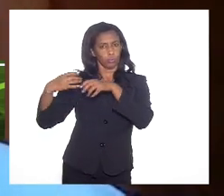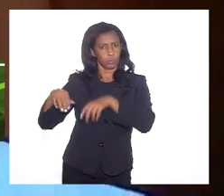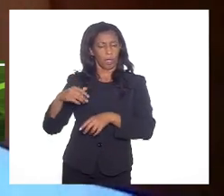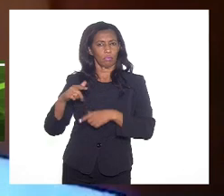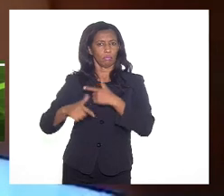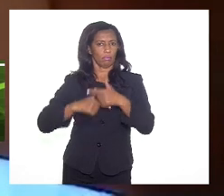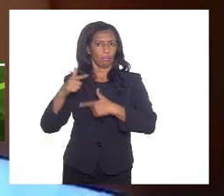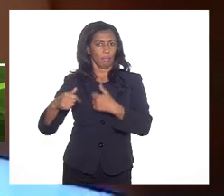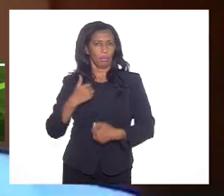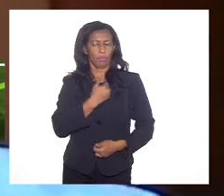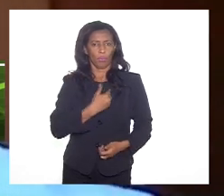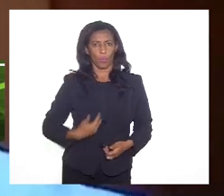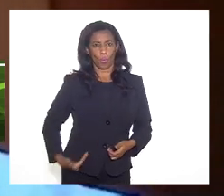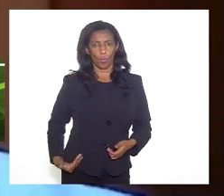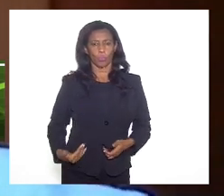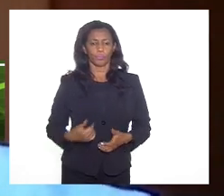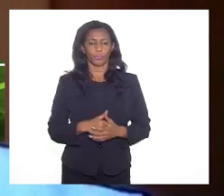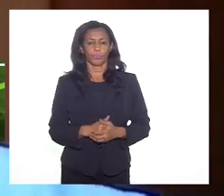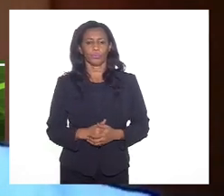estadual. Na verdade,